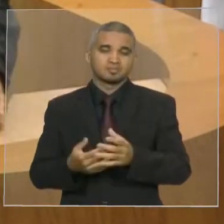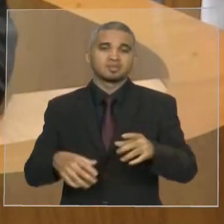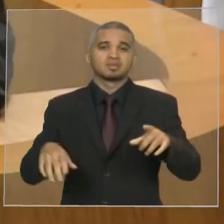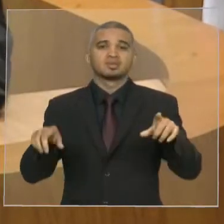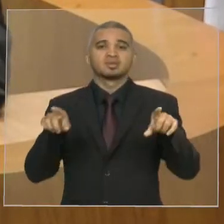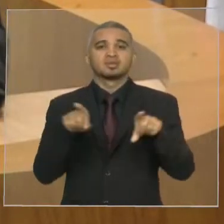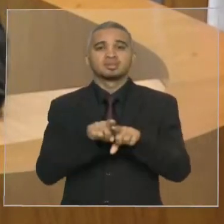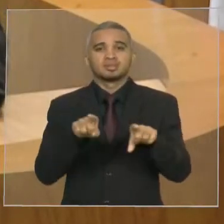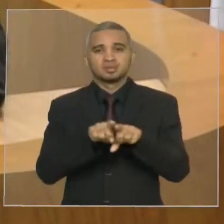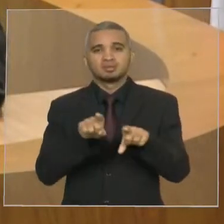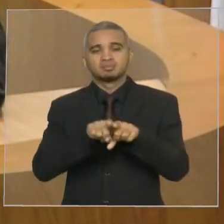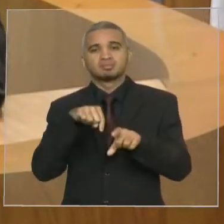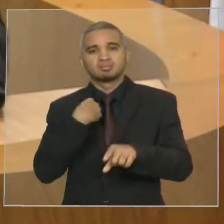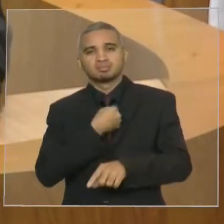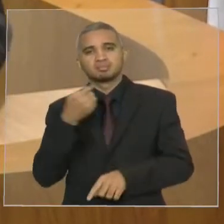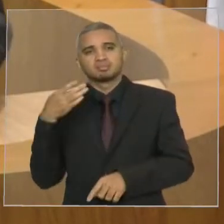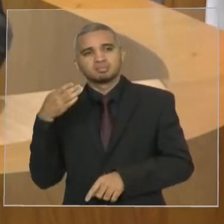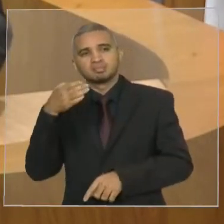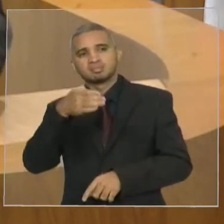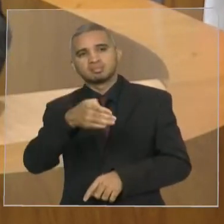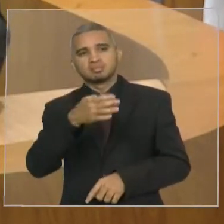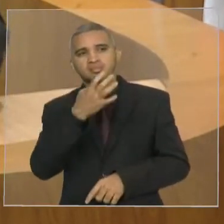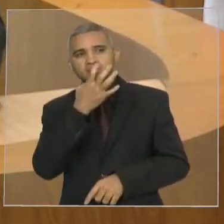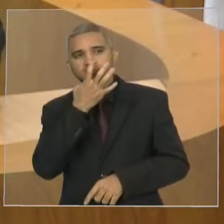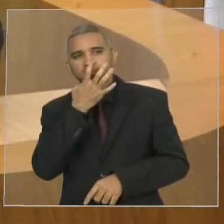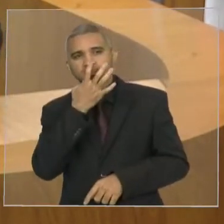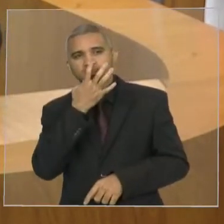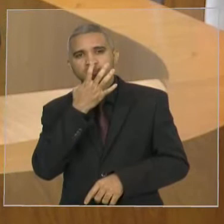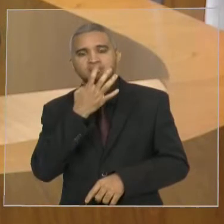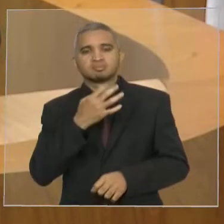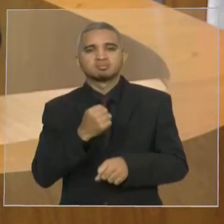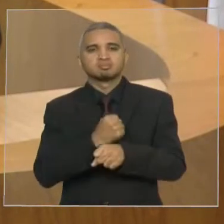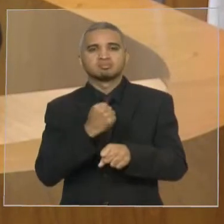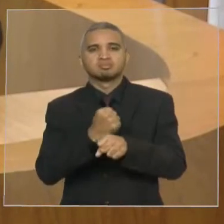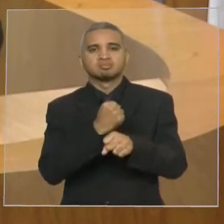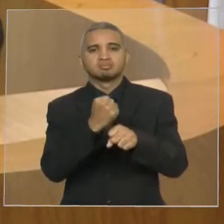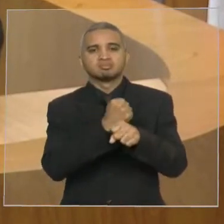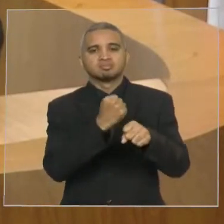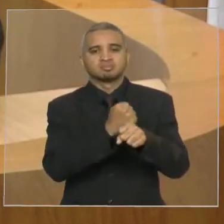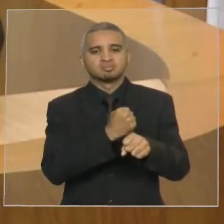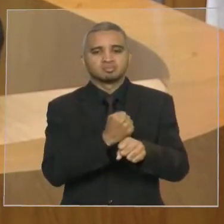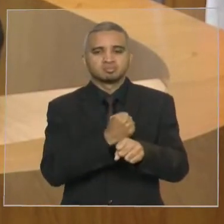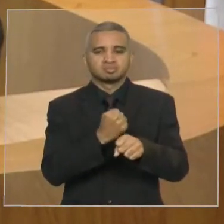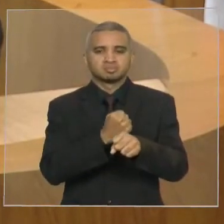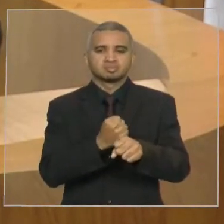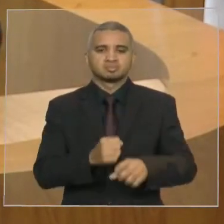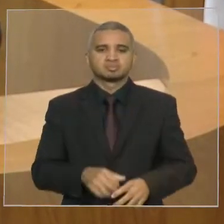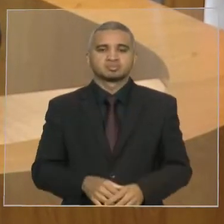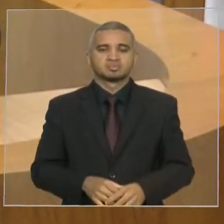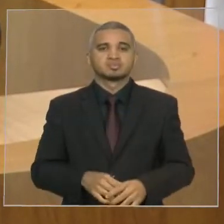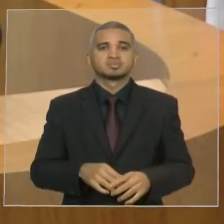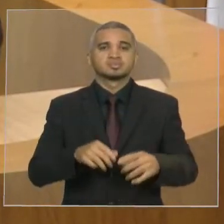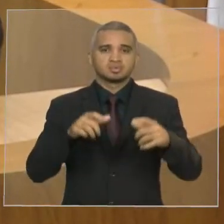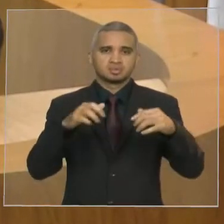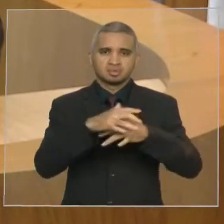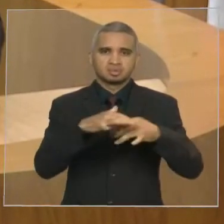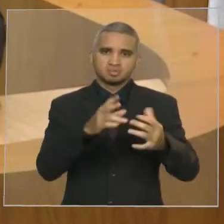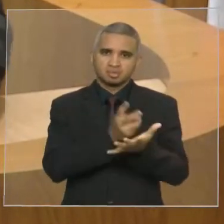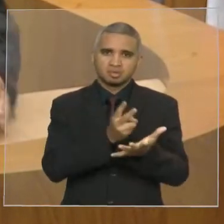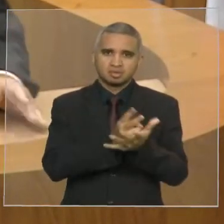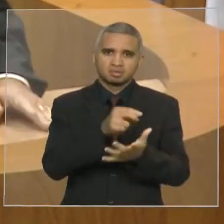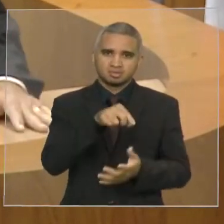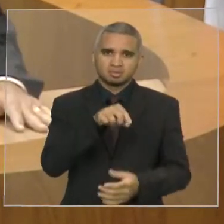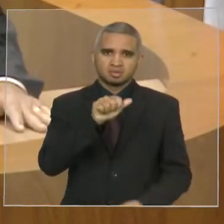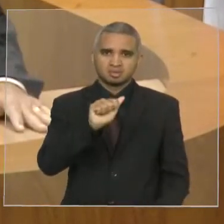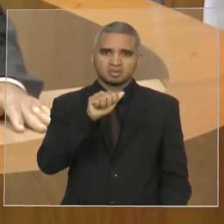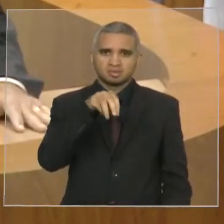ao complexo, a um complexo que está sendo construído ali em Amarante,